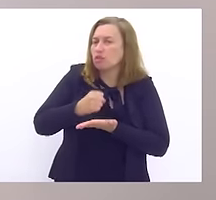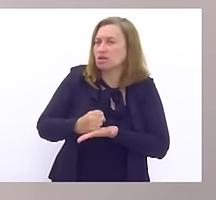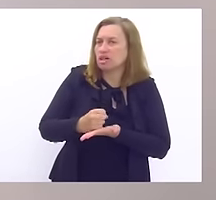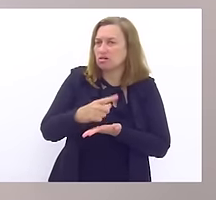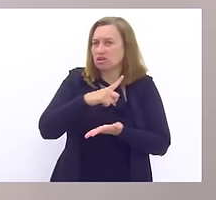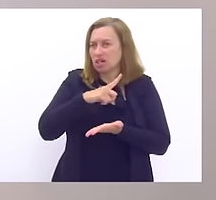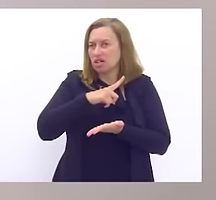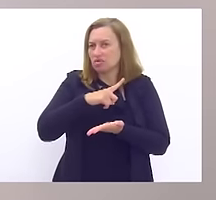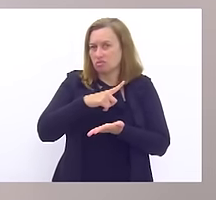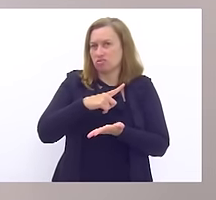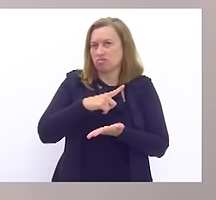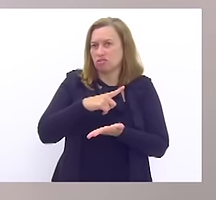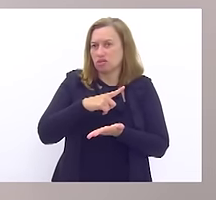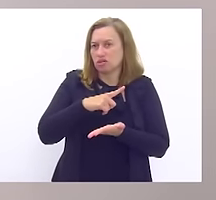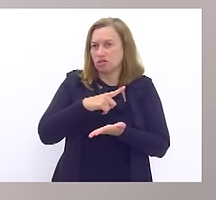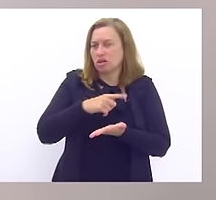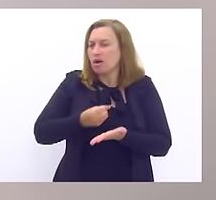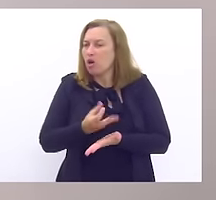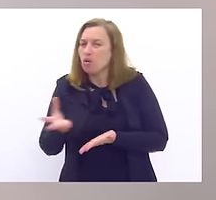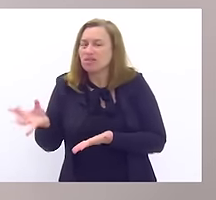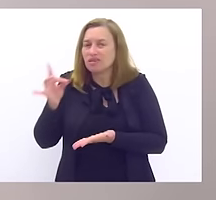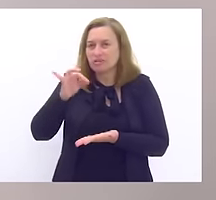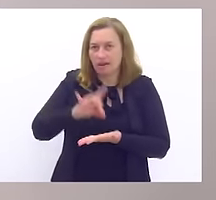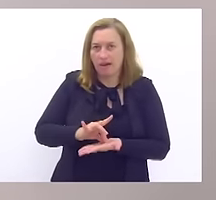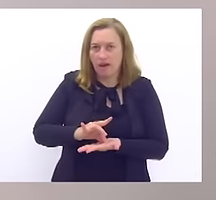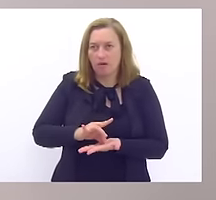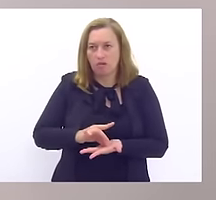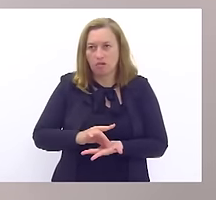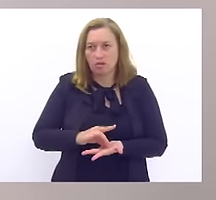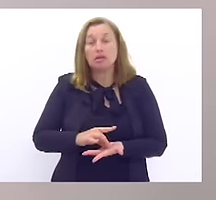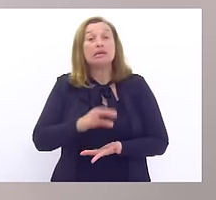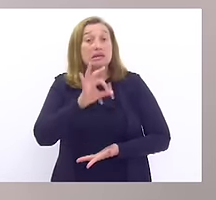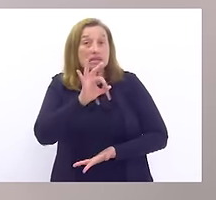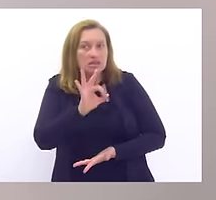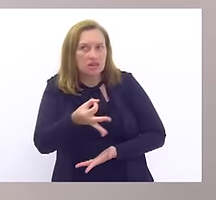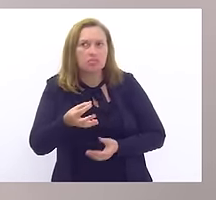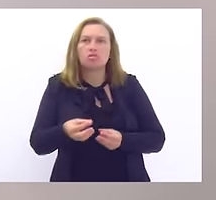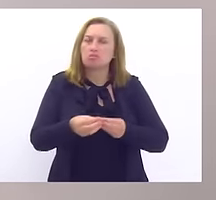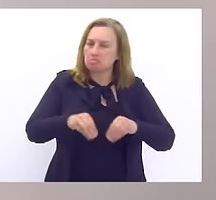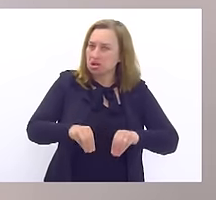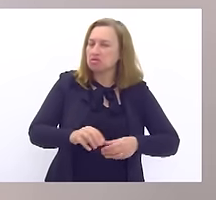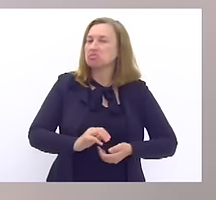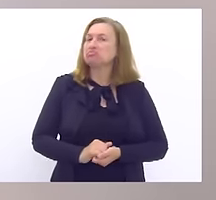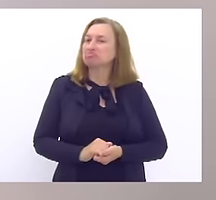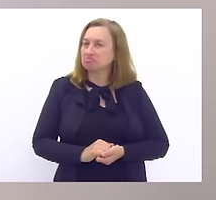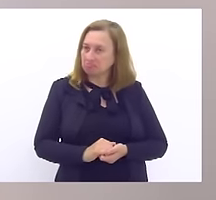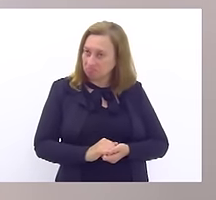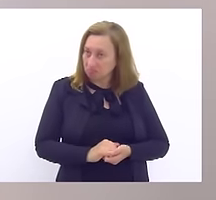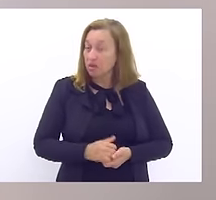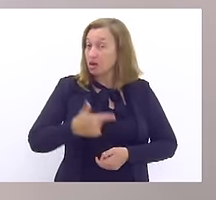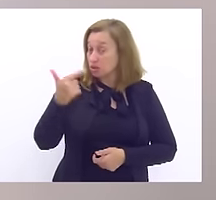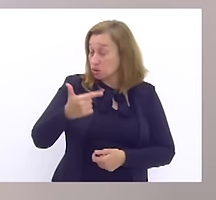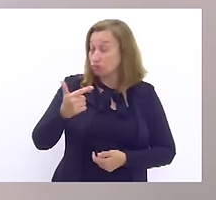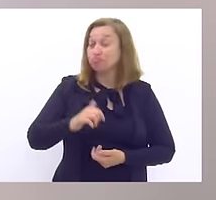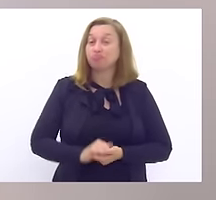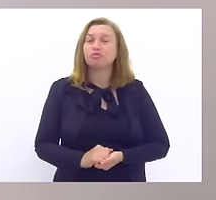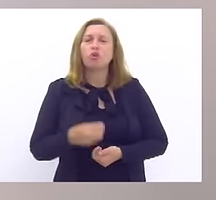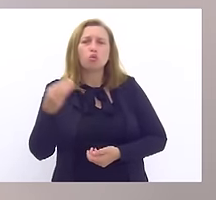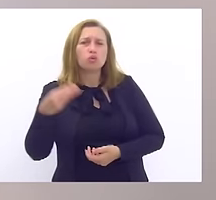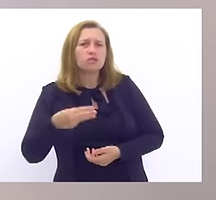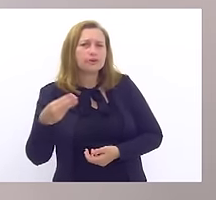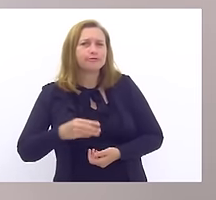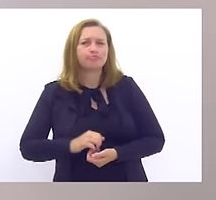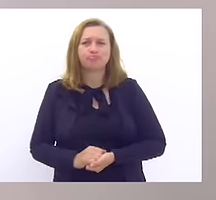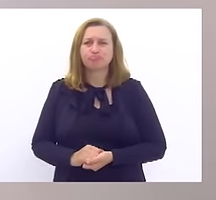dimensionado pra quantidade real isso gera claramente prejuízo ou errado esse é o segundo ponto o terceiro